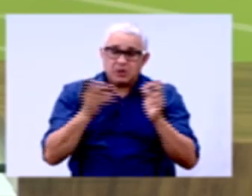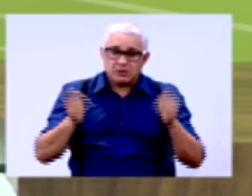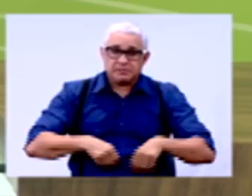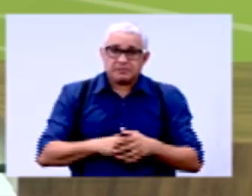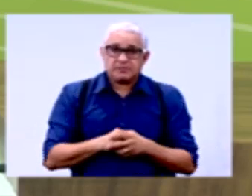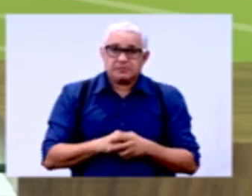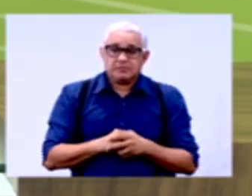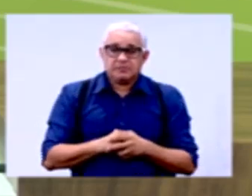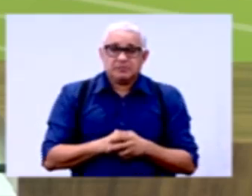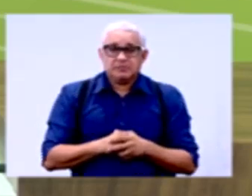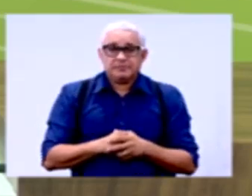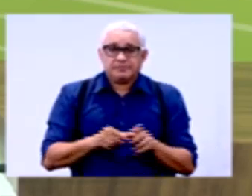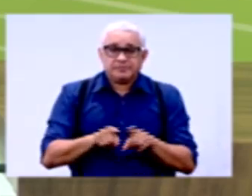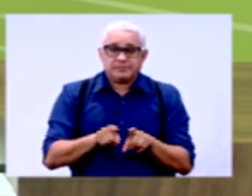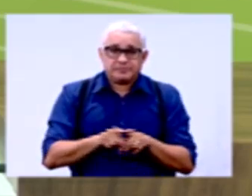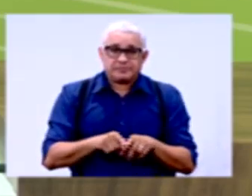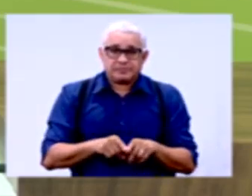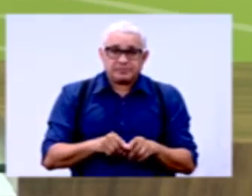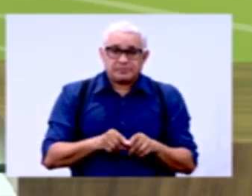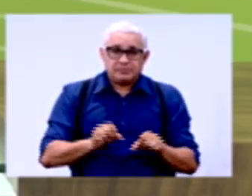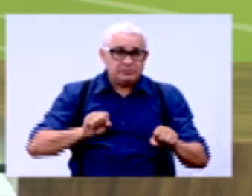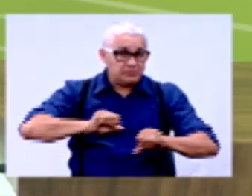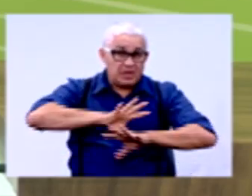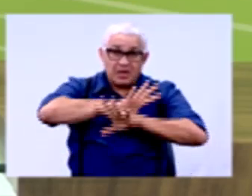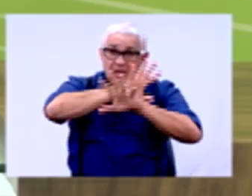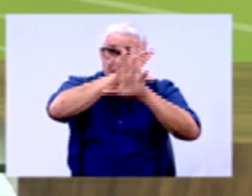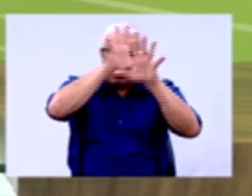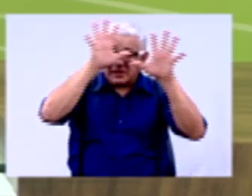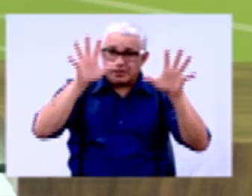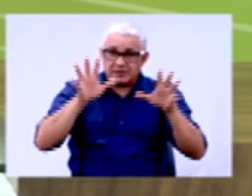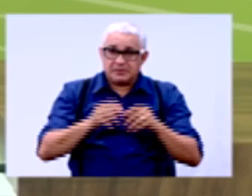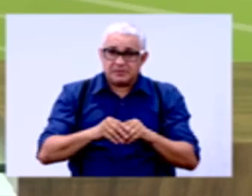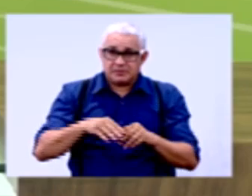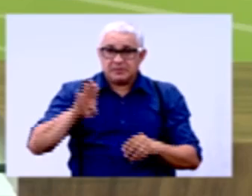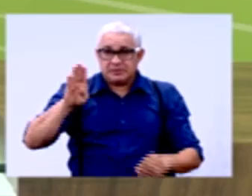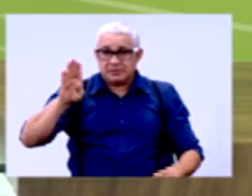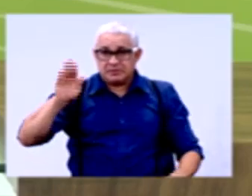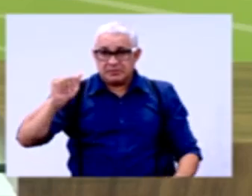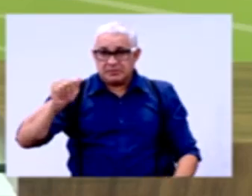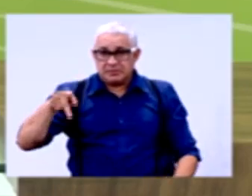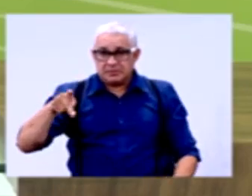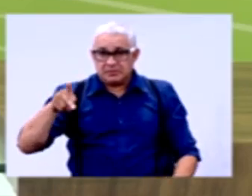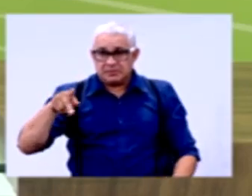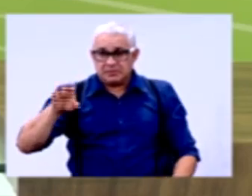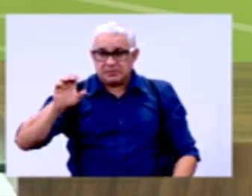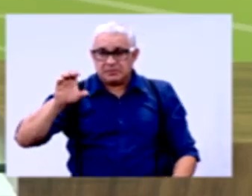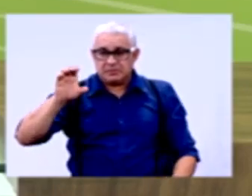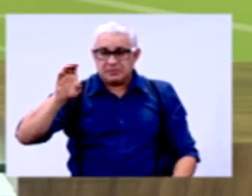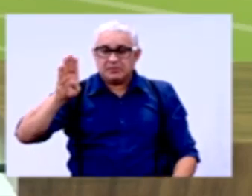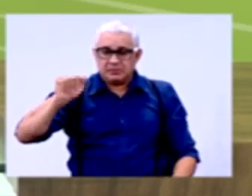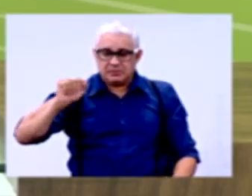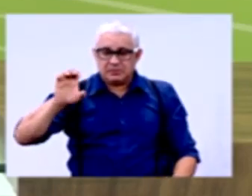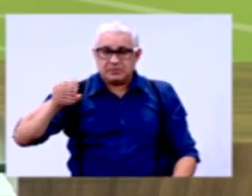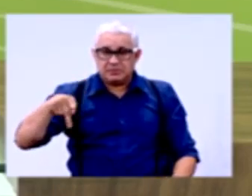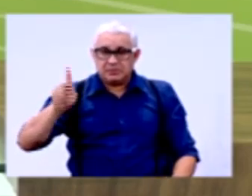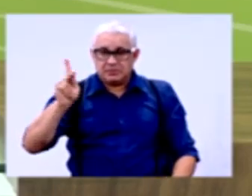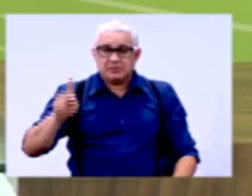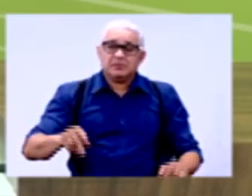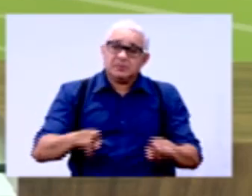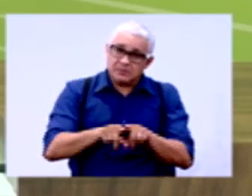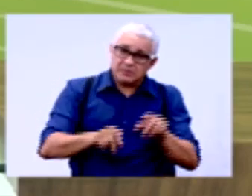E seria totalmente transparente, tanto para o back-end quanto para o front-end. Então, isso daí é